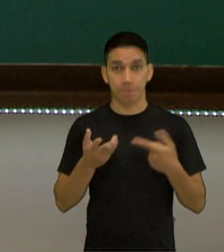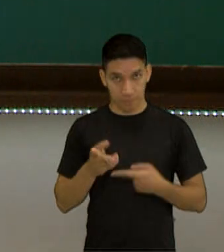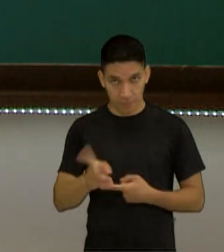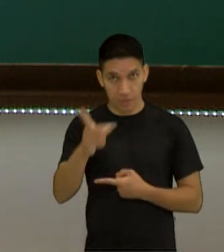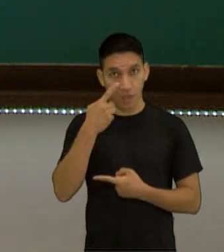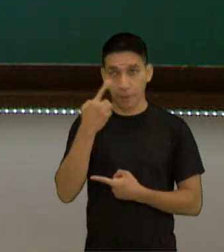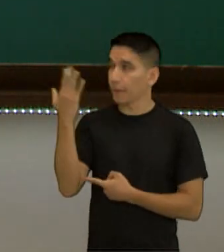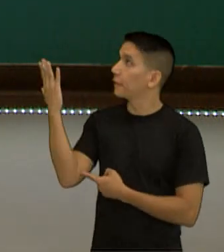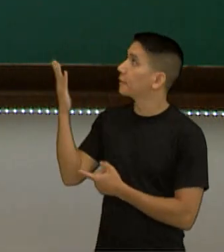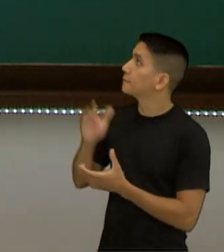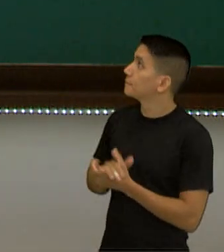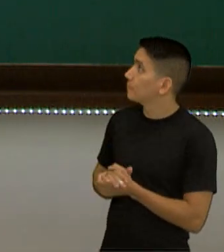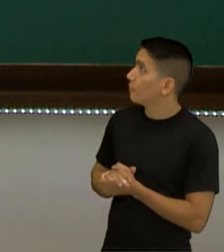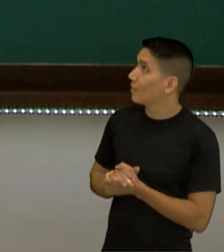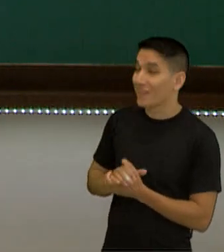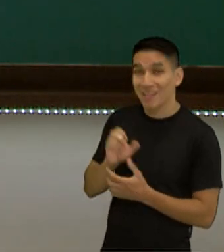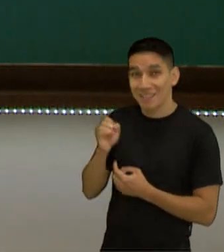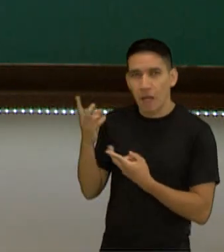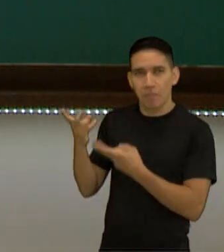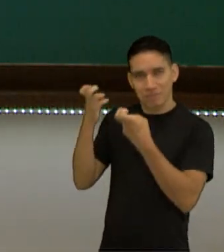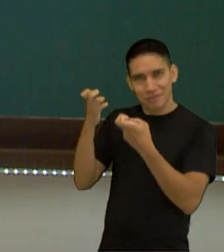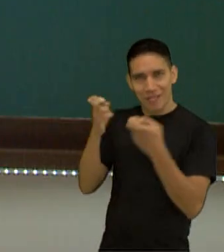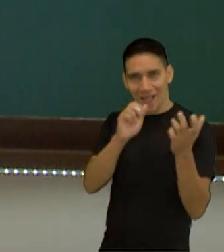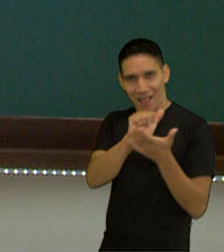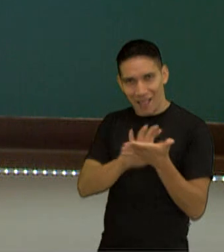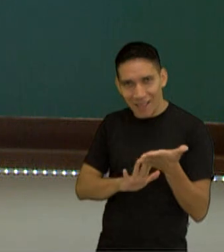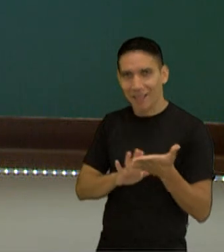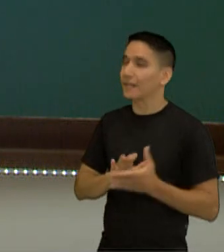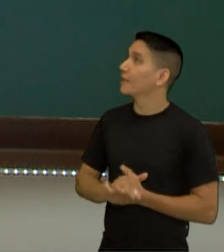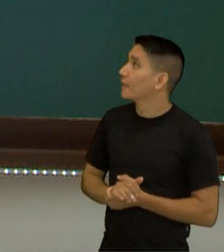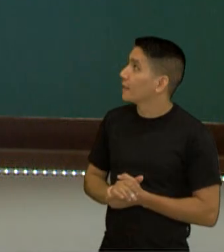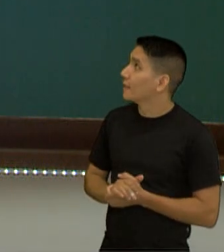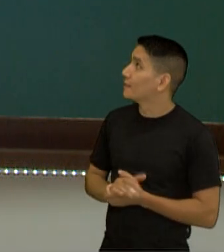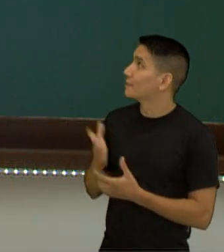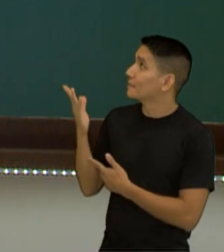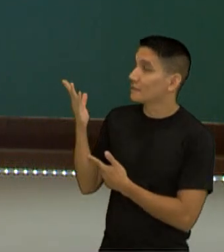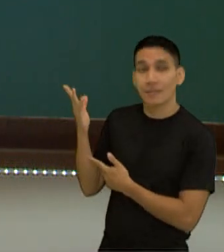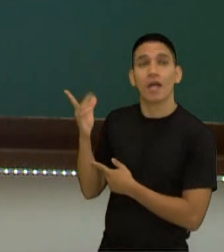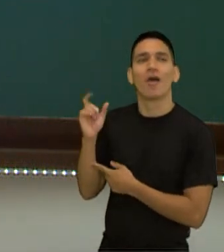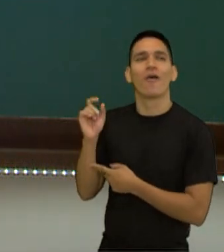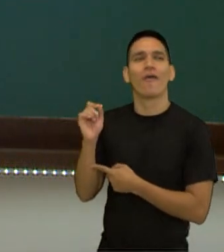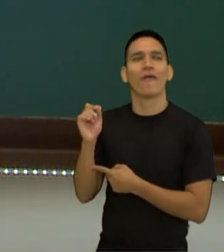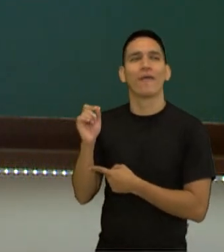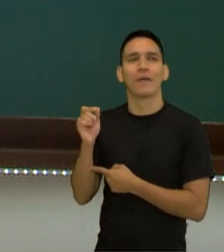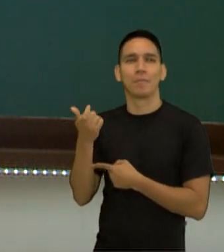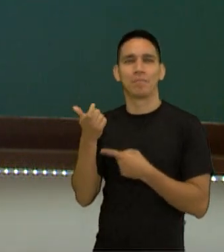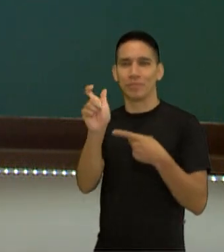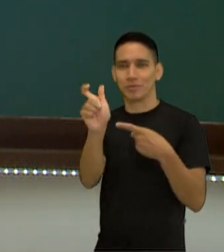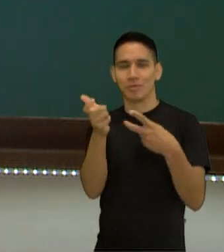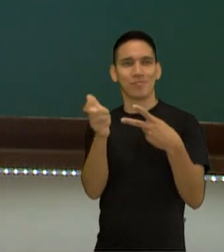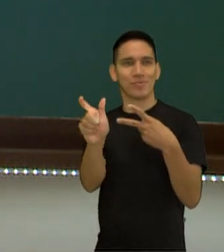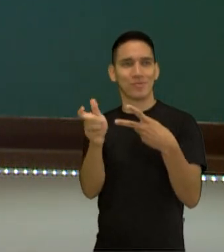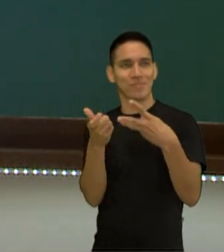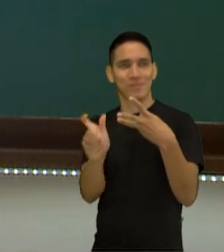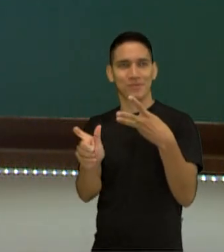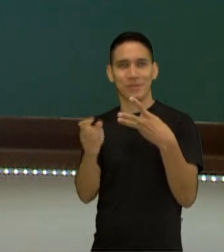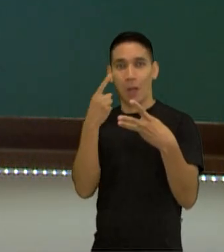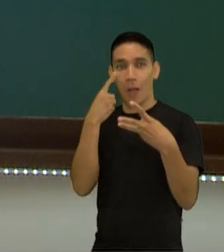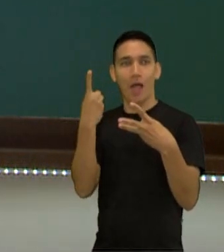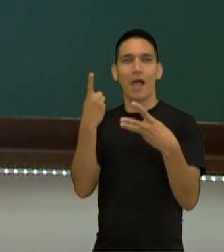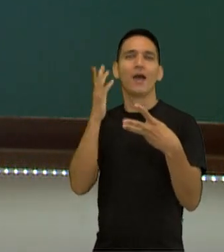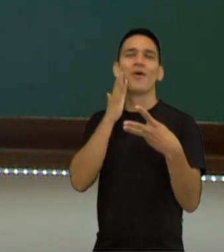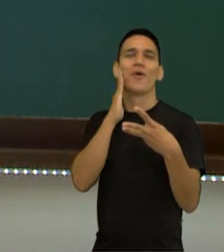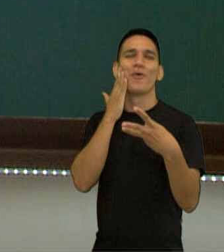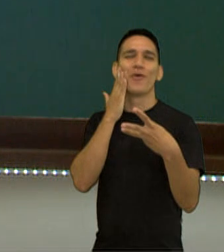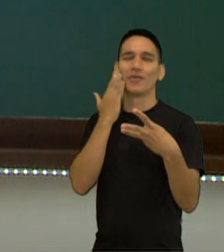Continuando aqui, se nós observarmos o nosso exercício, nós vamos ter motivated primarily by the immense